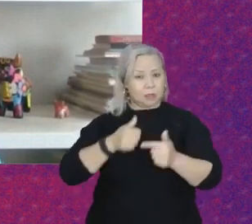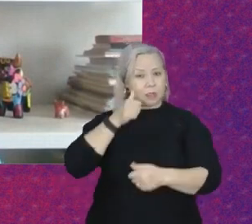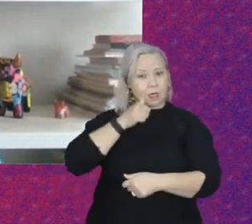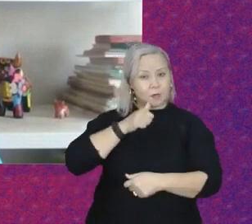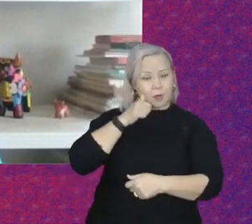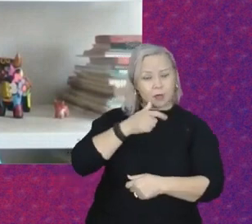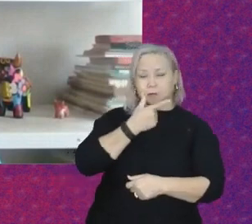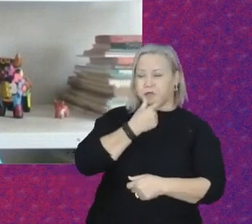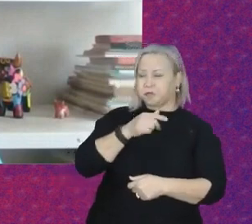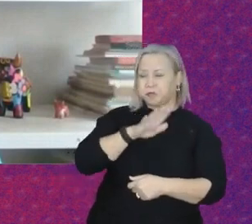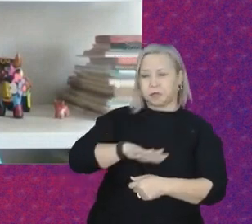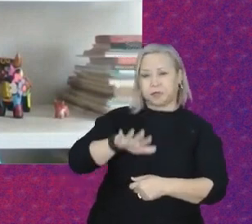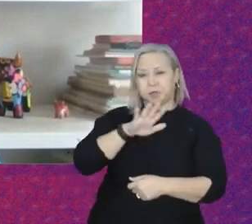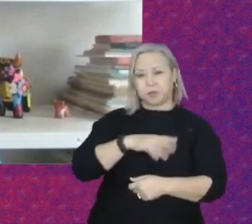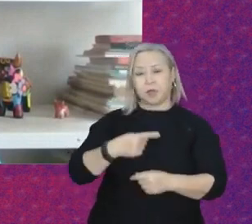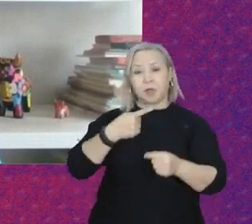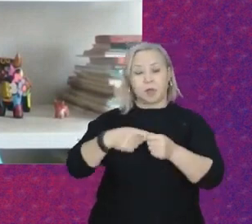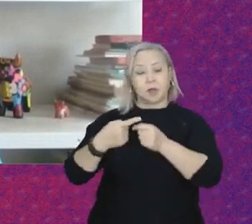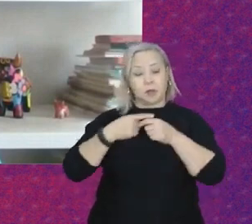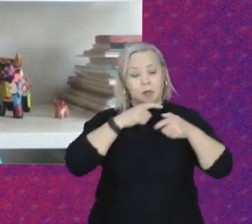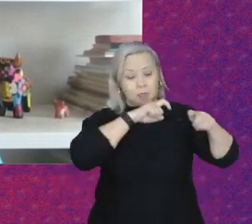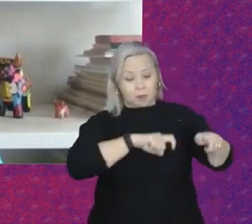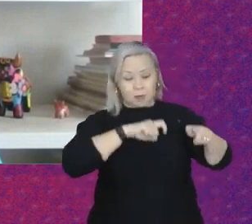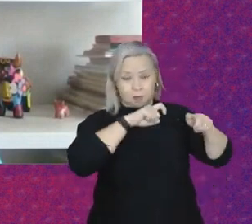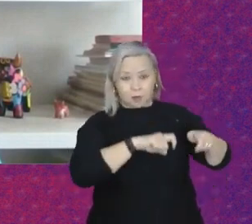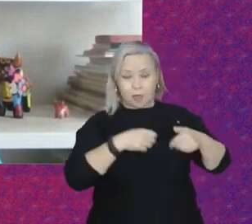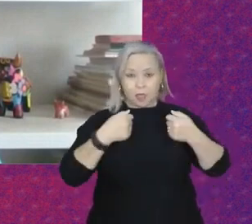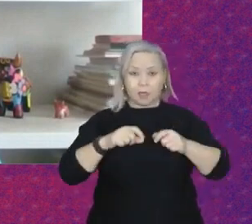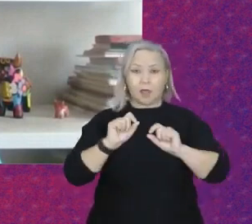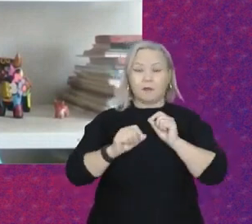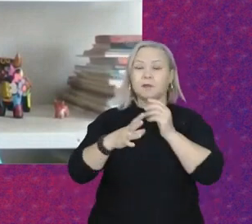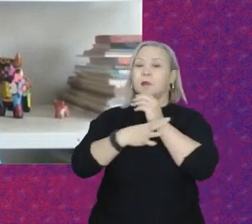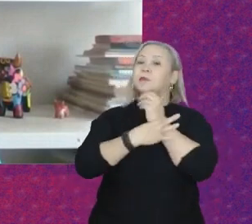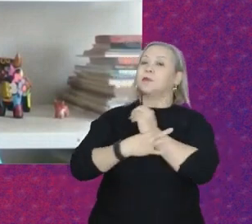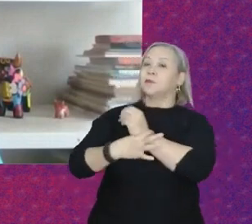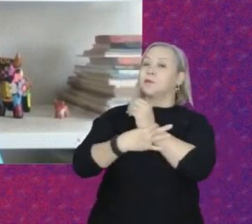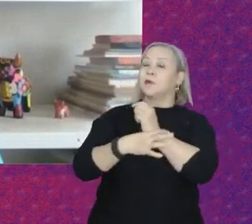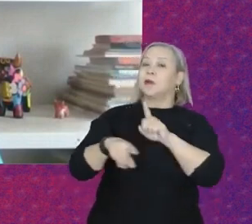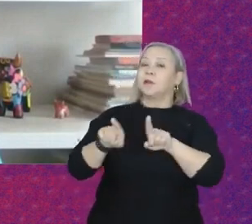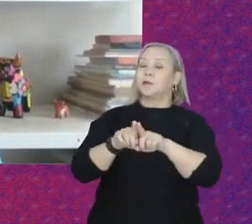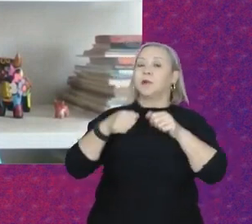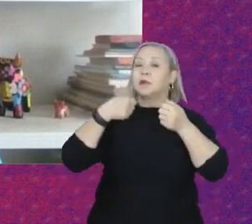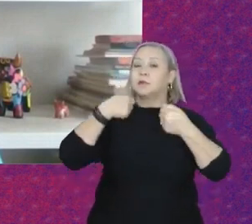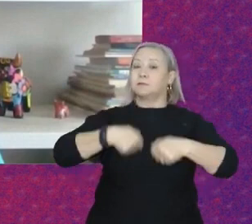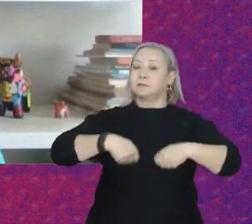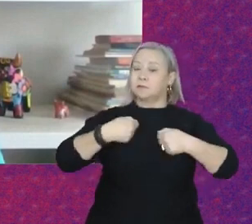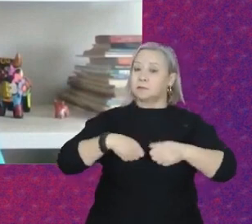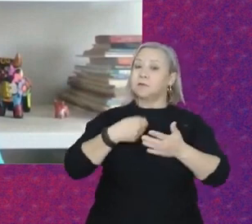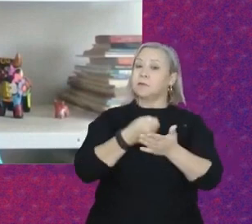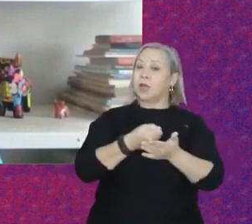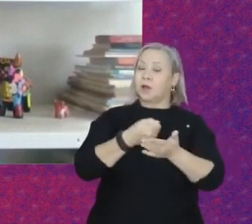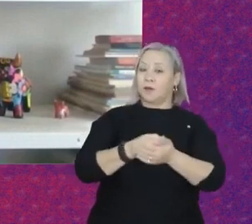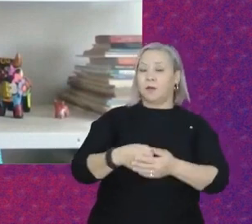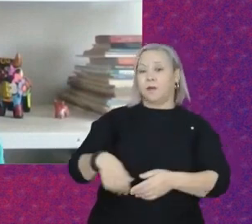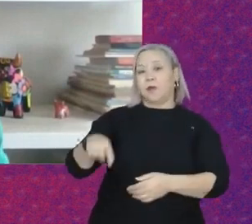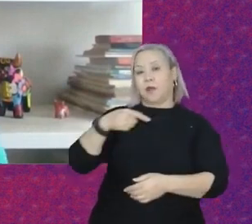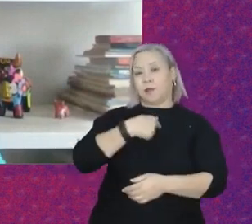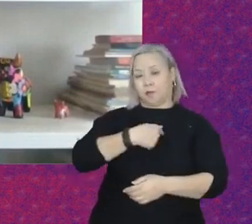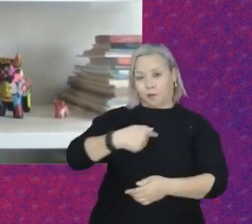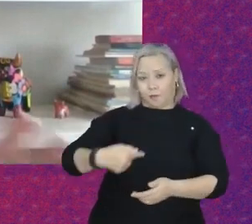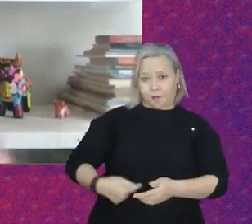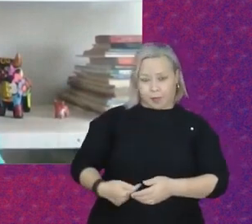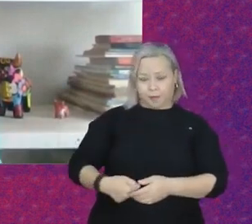e trabalhadores urbanos e rurais, deve ser assegurado também, é dever do Estado. Então, isso